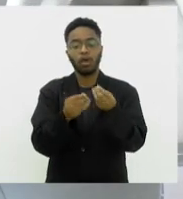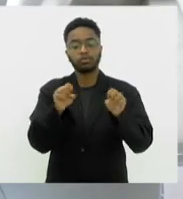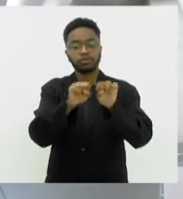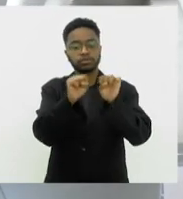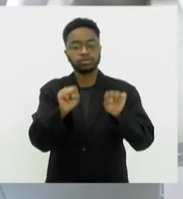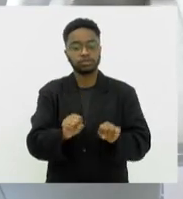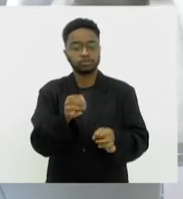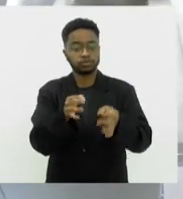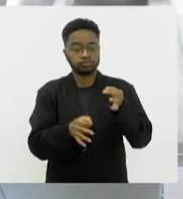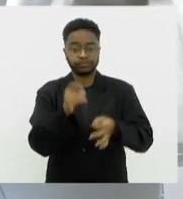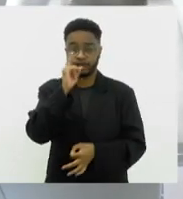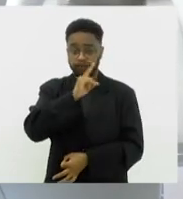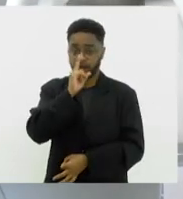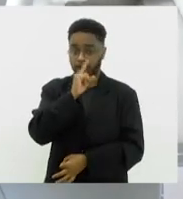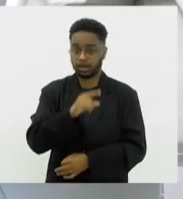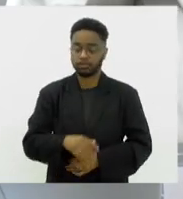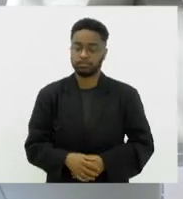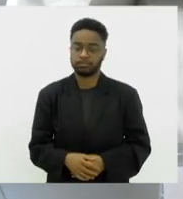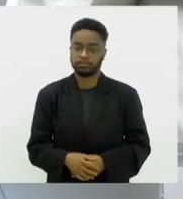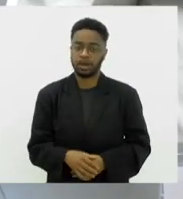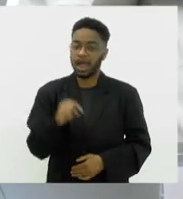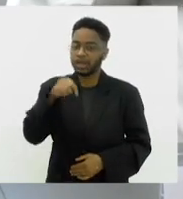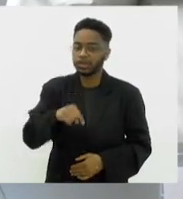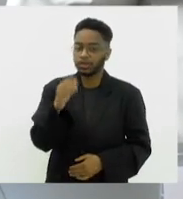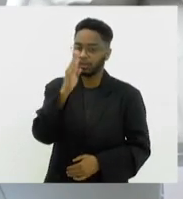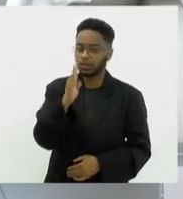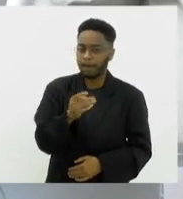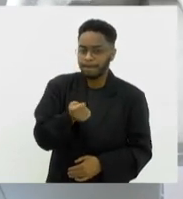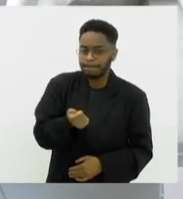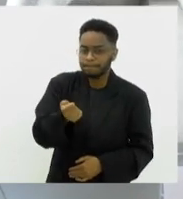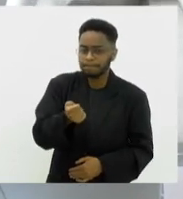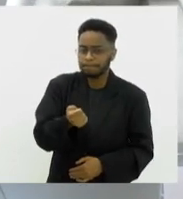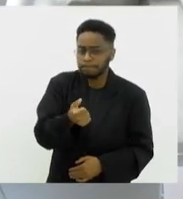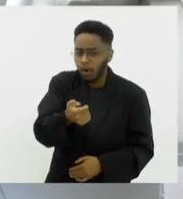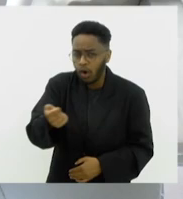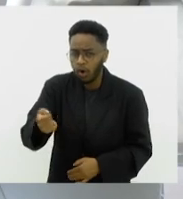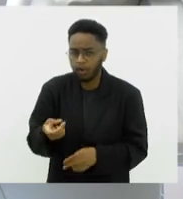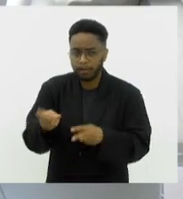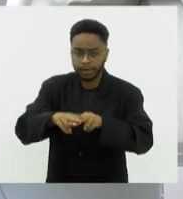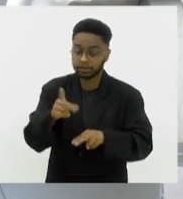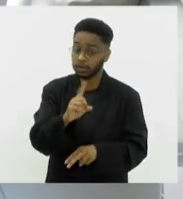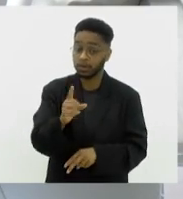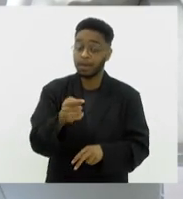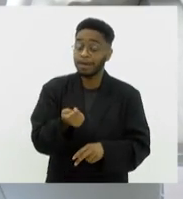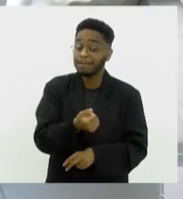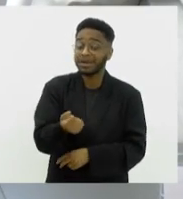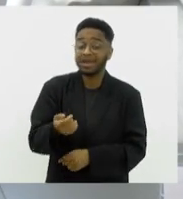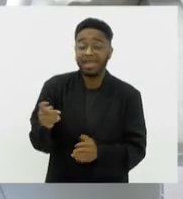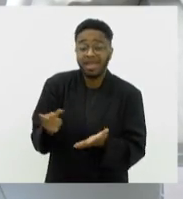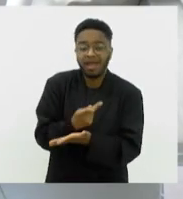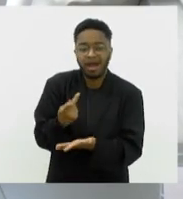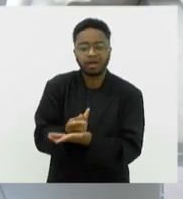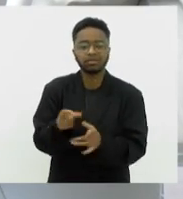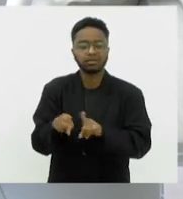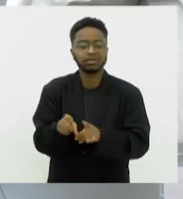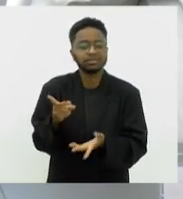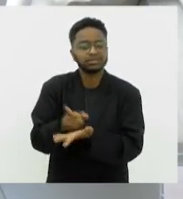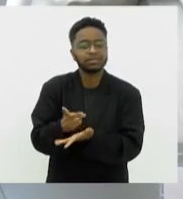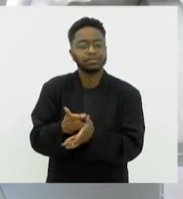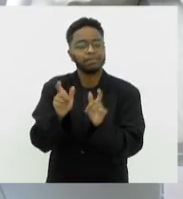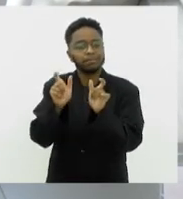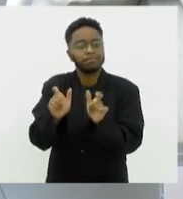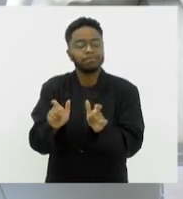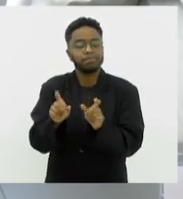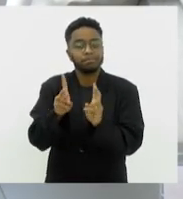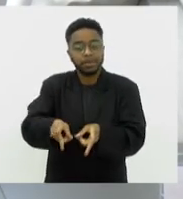justiça que falhou então o Brasil não prende pouco ele prende mal e prende sempre as mesmas pessoas sem as as